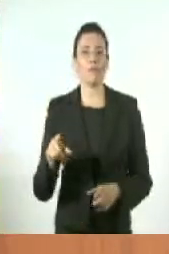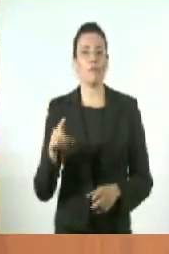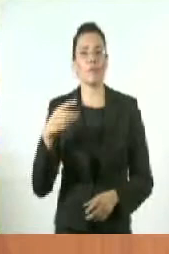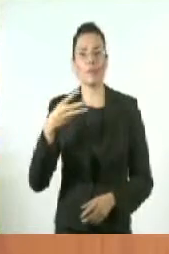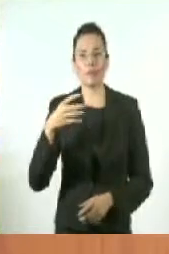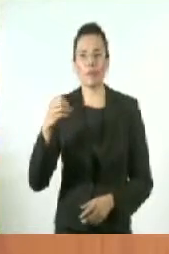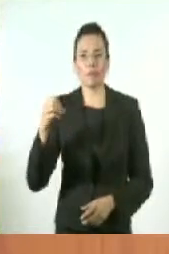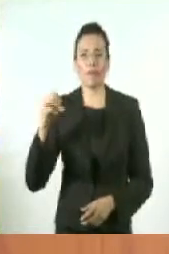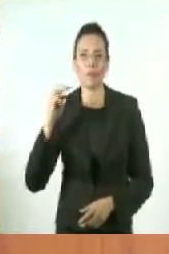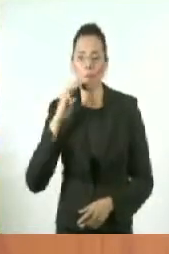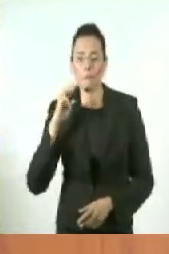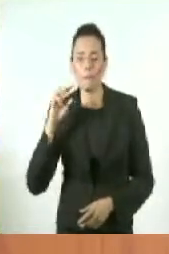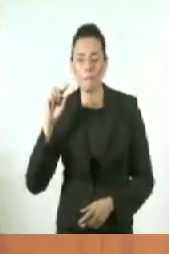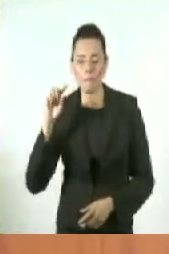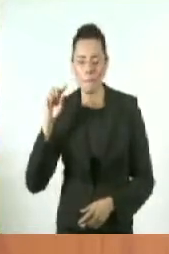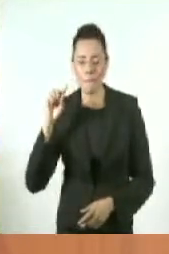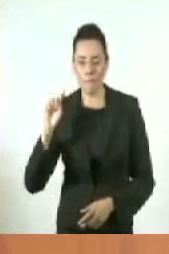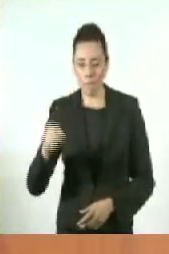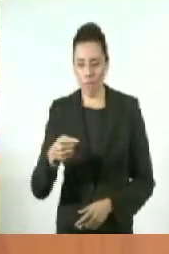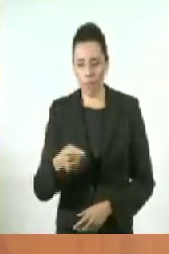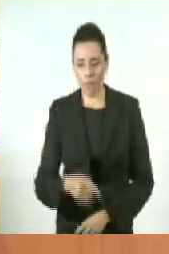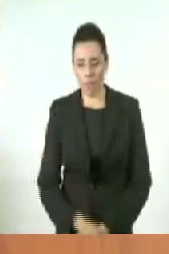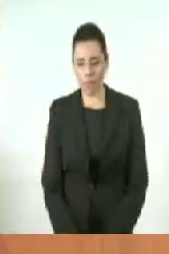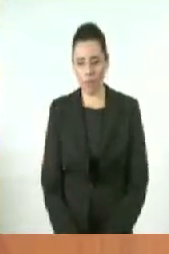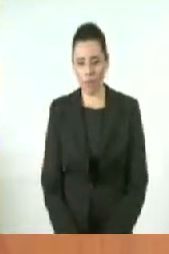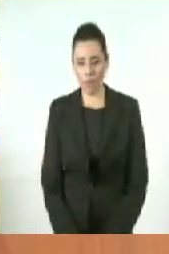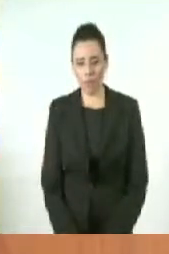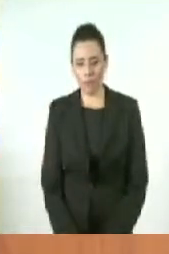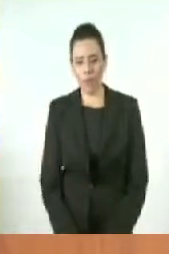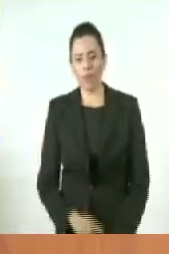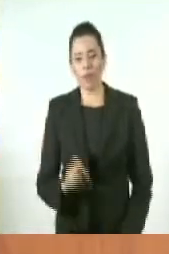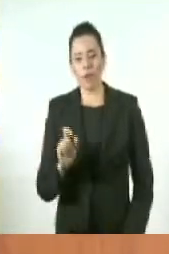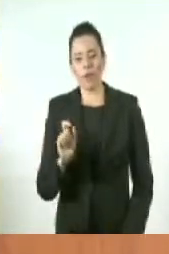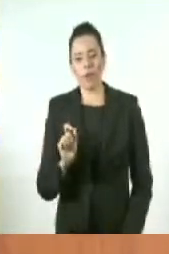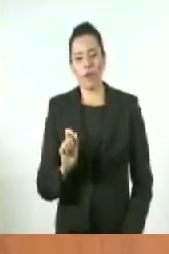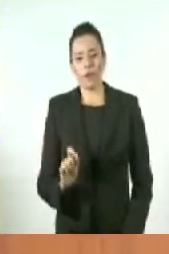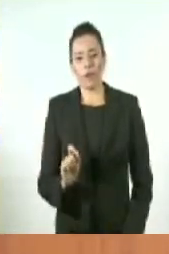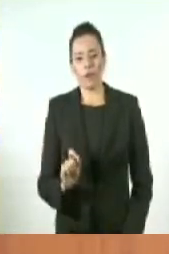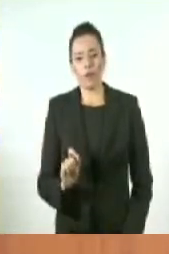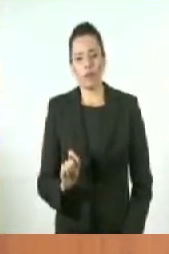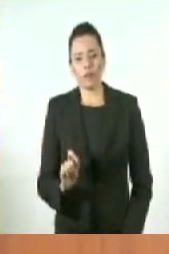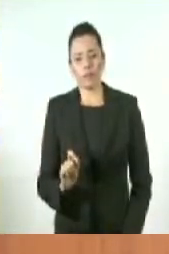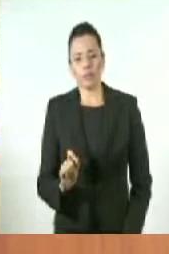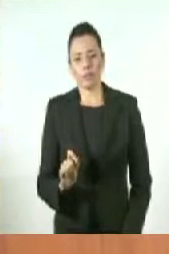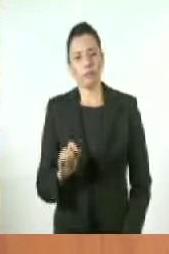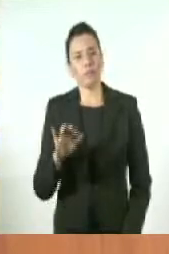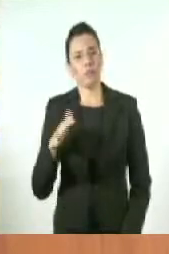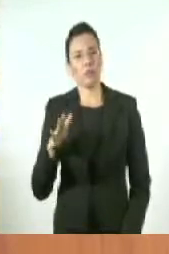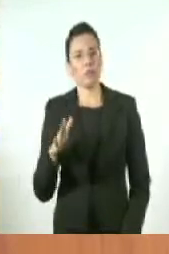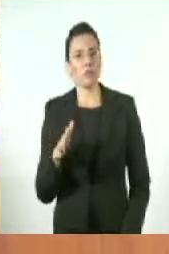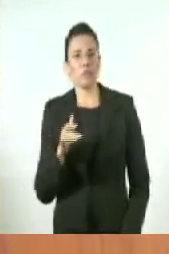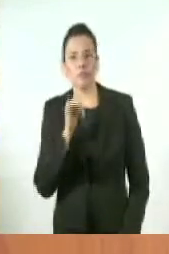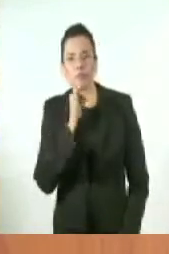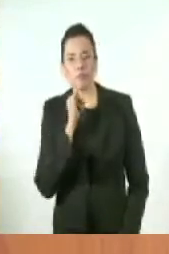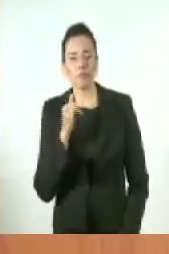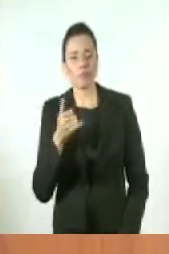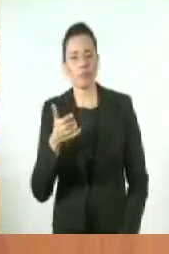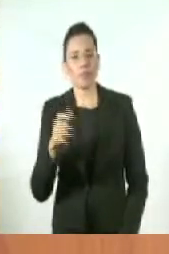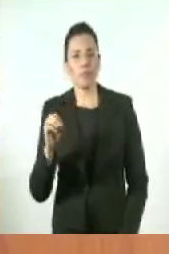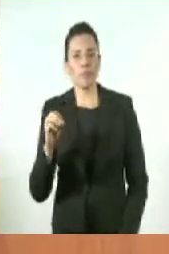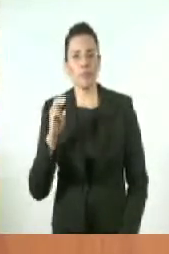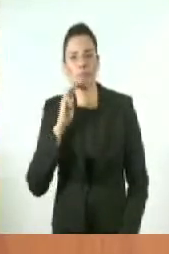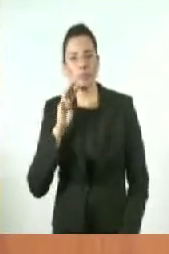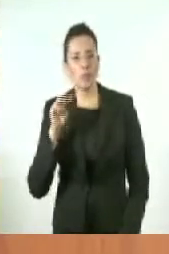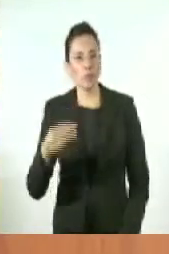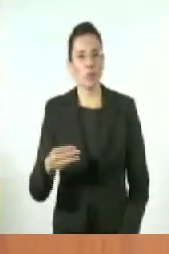está gastando, sei lá, 2 milhões, 2 milhões e meio. Então, teve aqui 10 milhões de